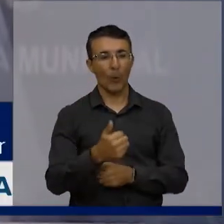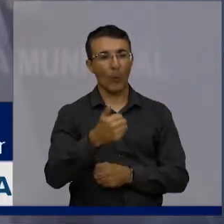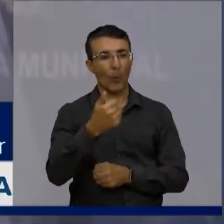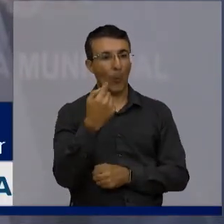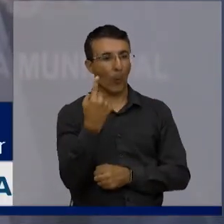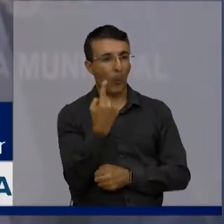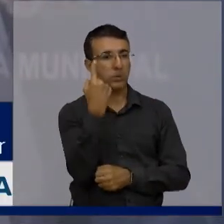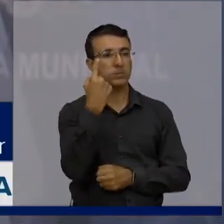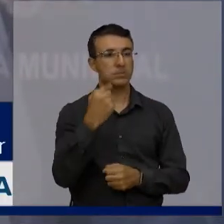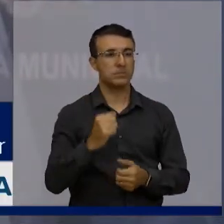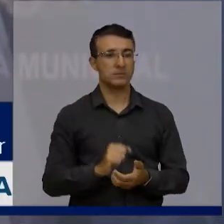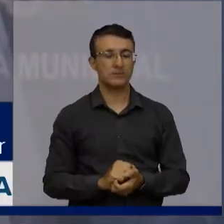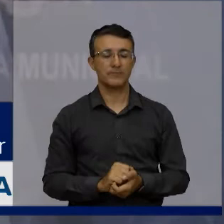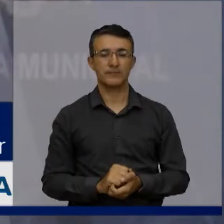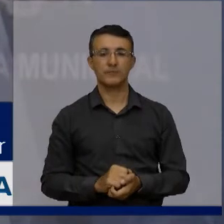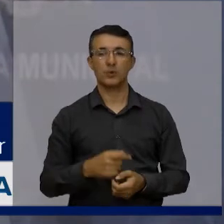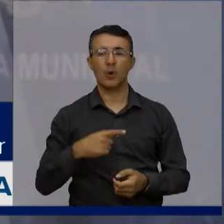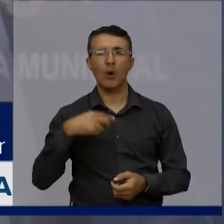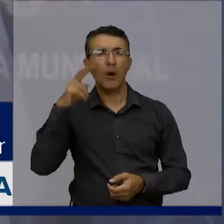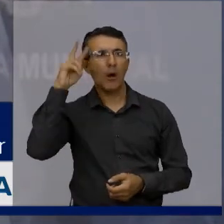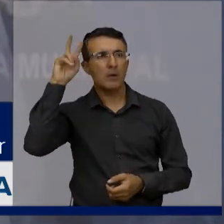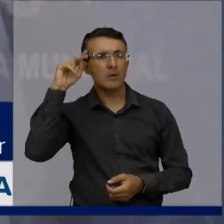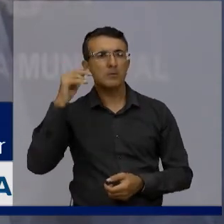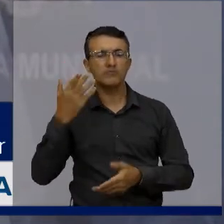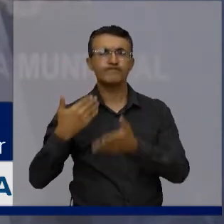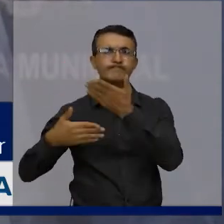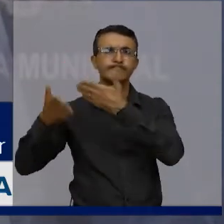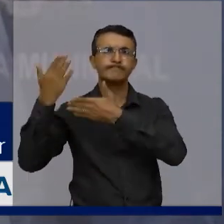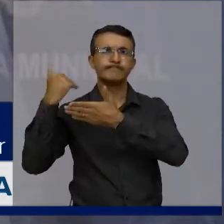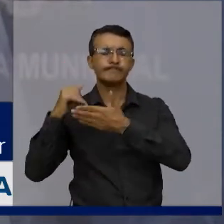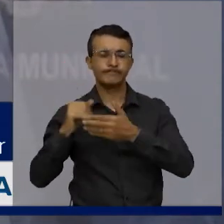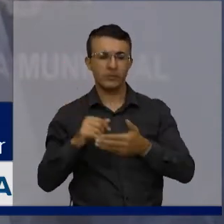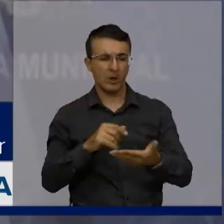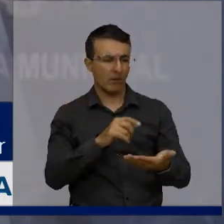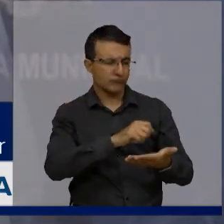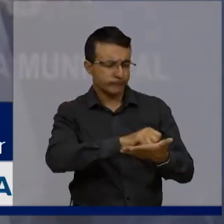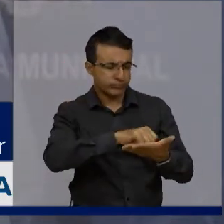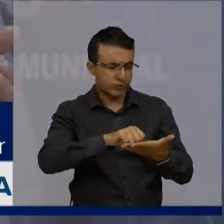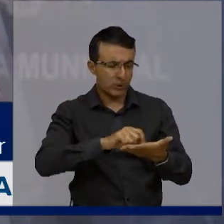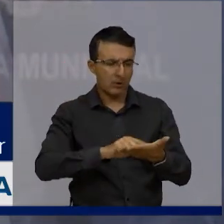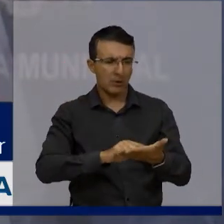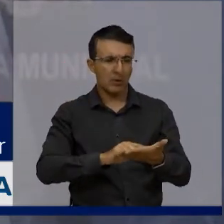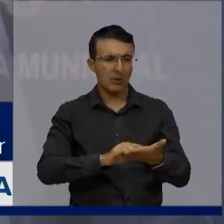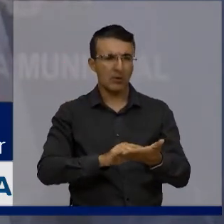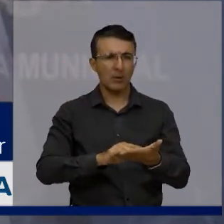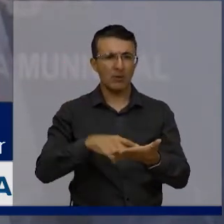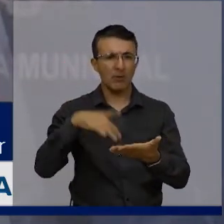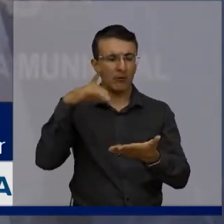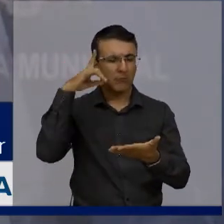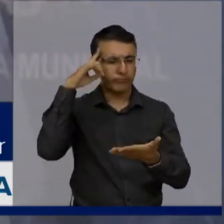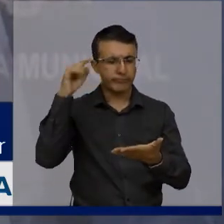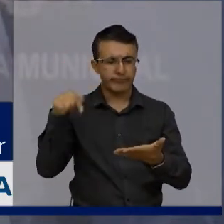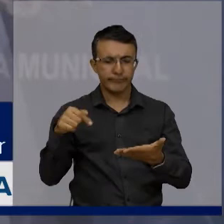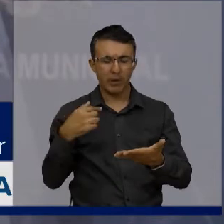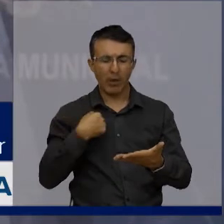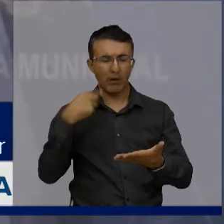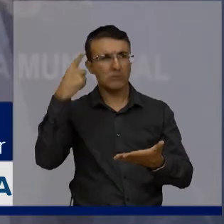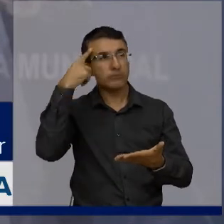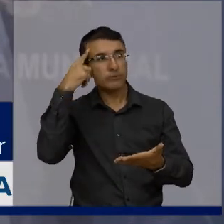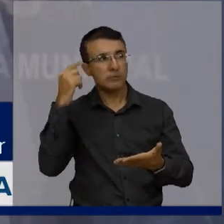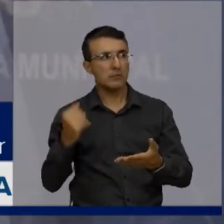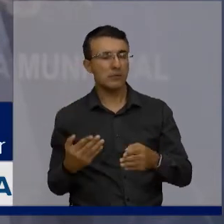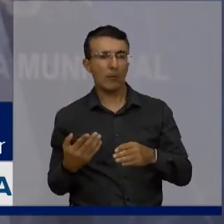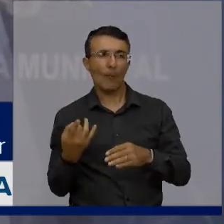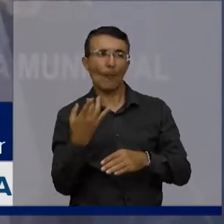Juvenil lembrou essa história, né, de eu ter marcado uma agenda com o Coronel Osiris, pensando que fosse até São Paulo ou até o escritório